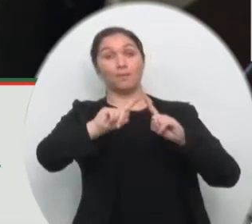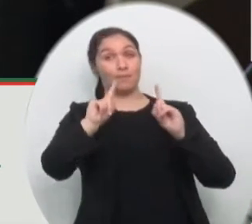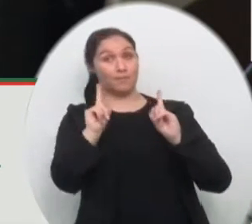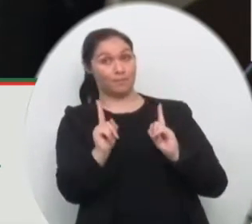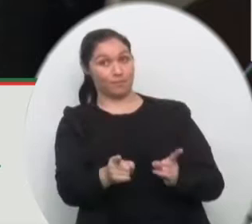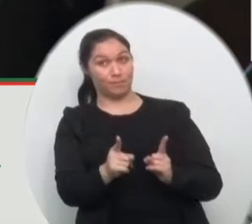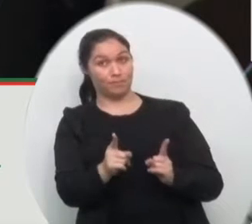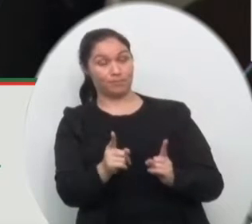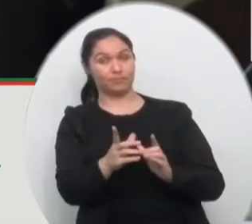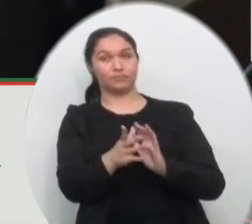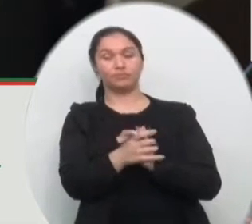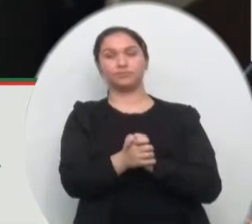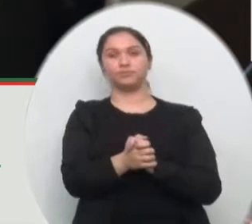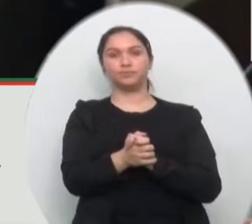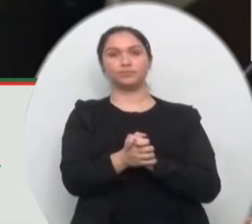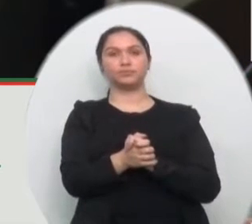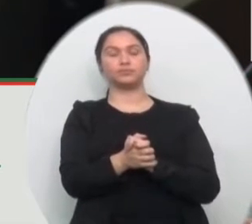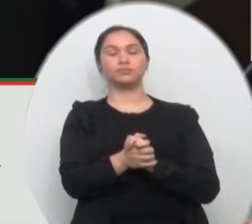as obrigações